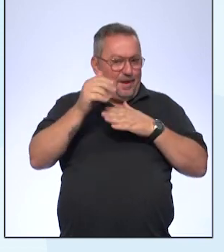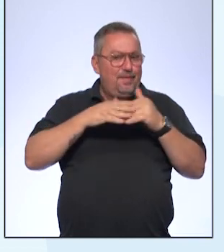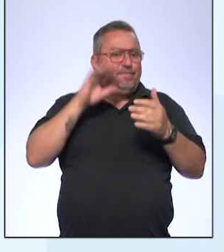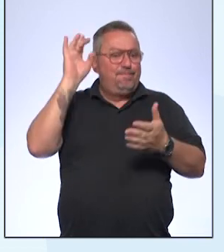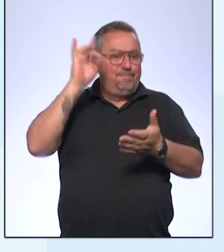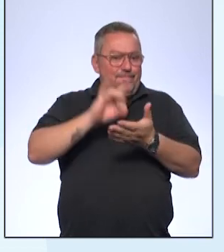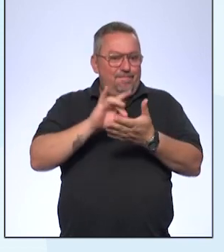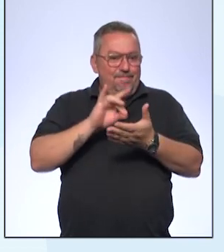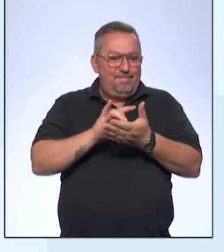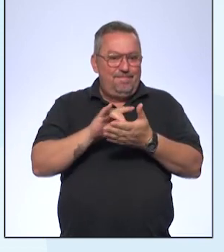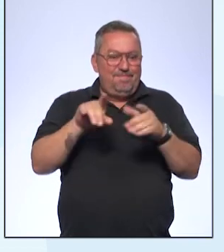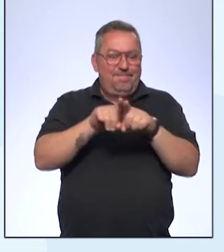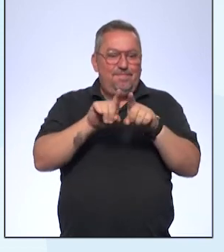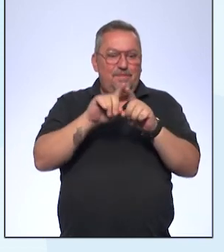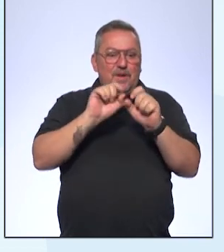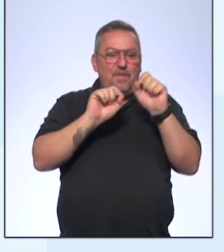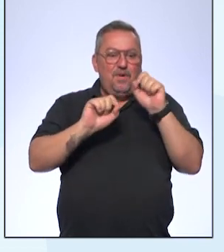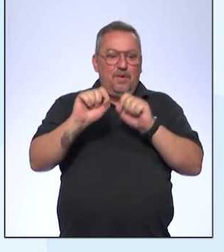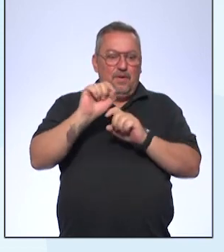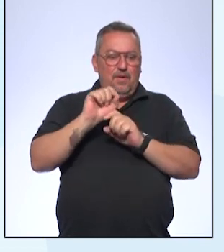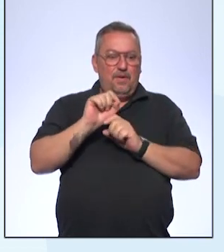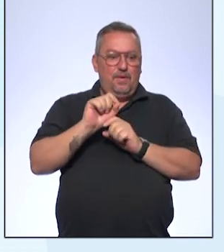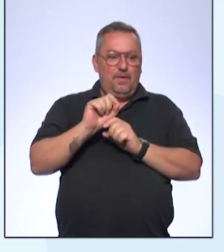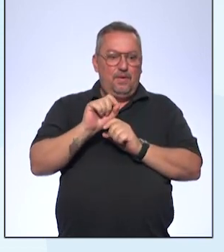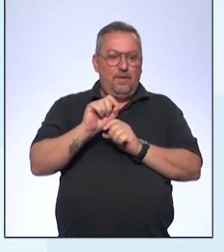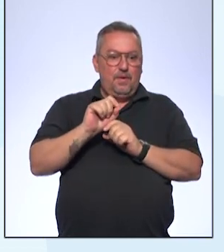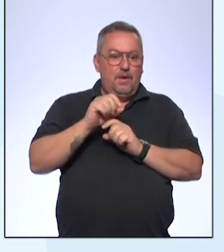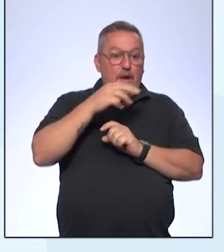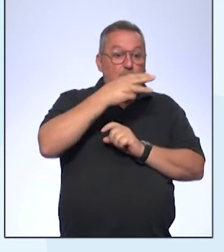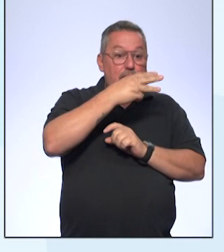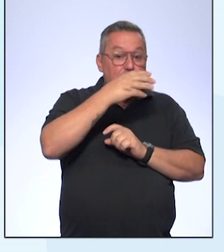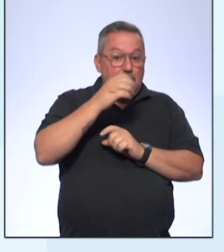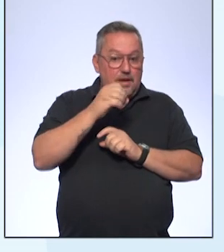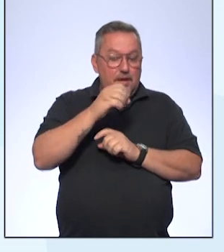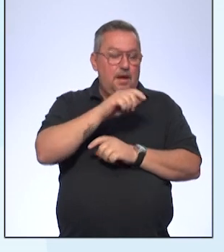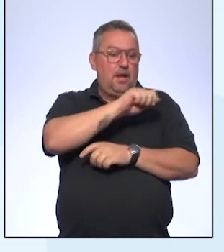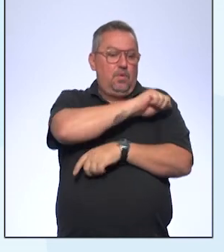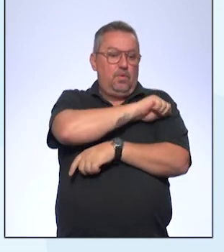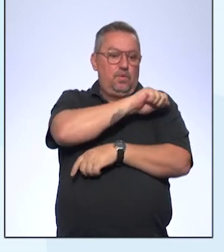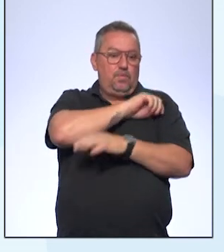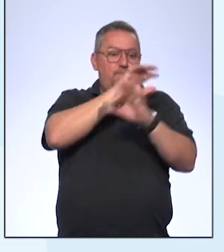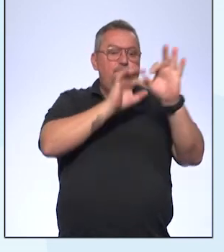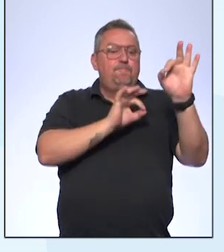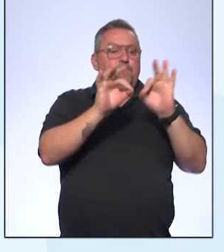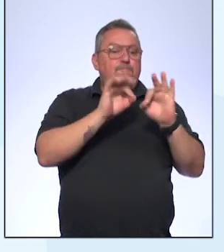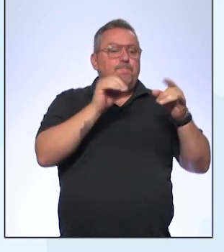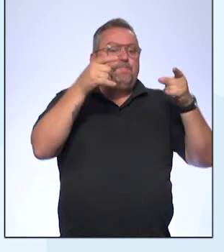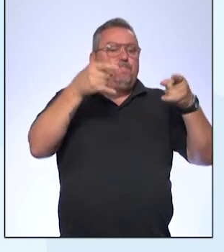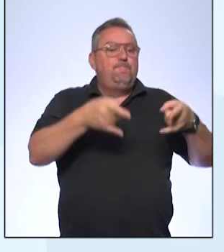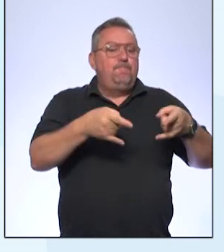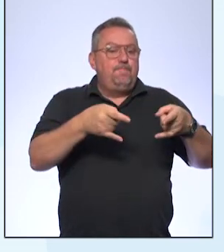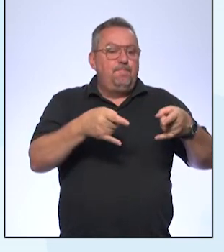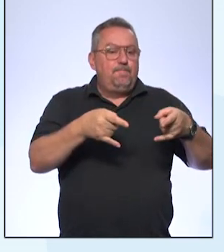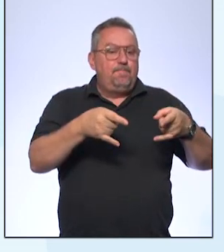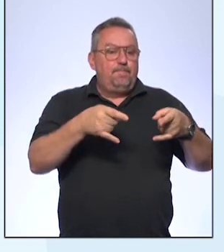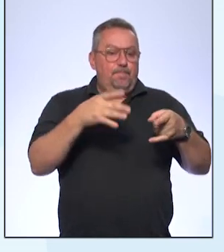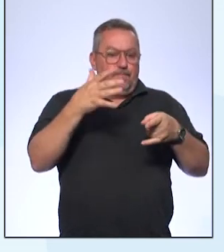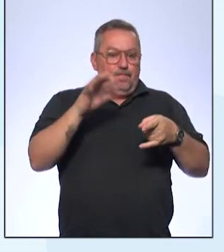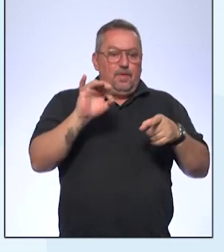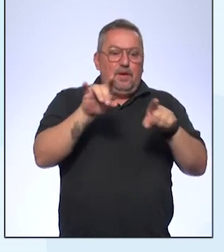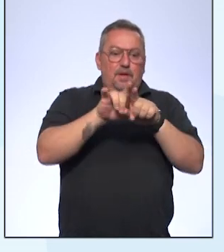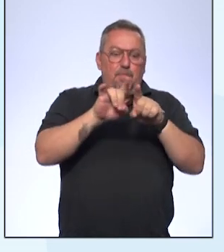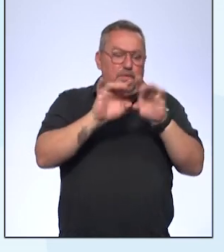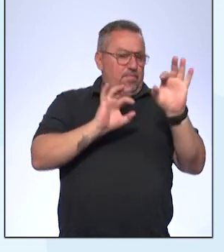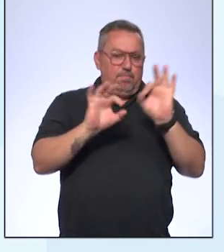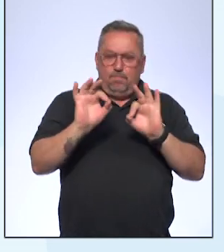isso é verdade. Aí tava lá assim, ó. Então, 30 alunos arrumam um quarto. 10 alunos